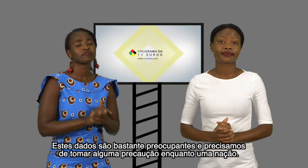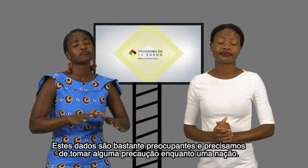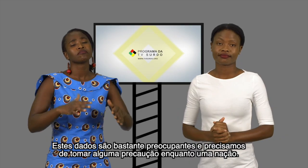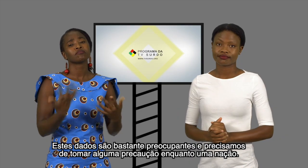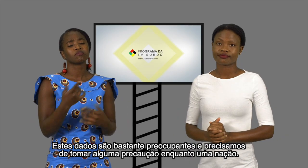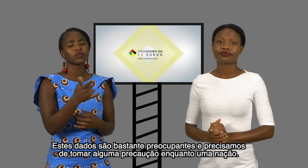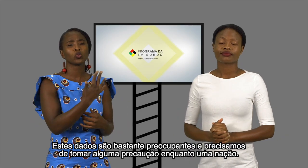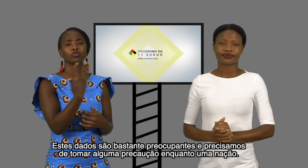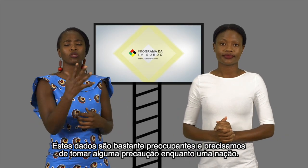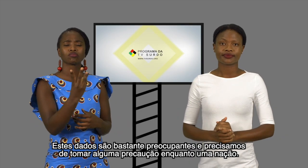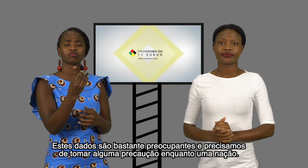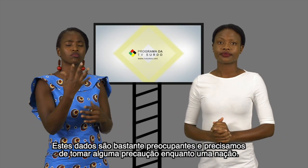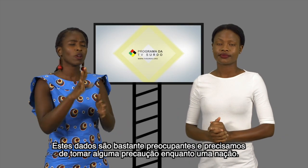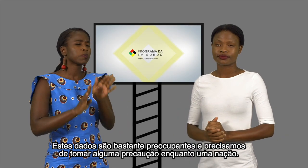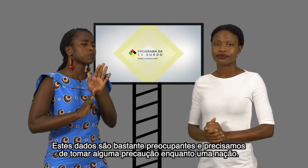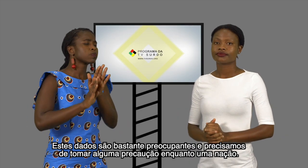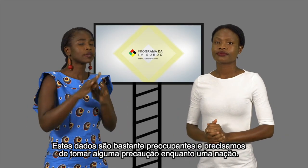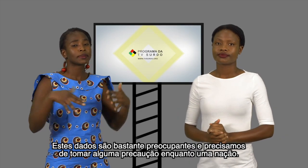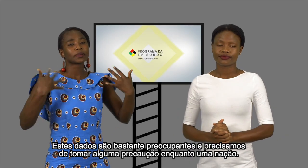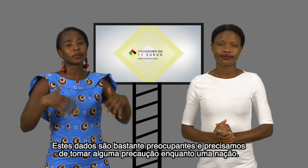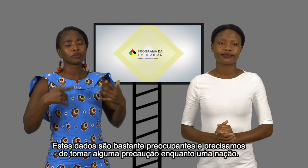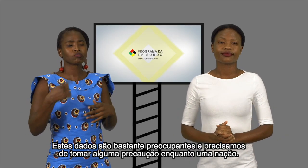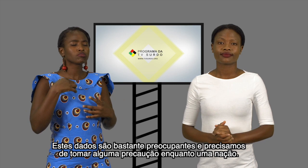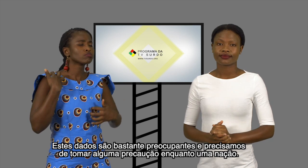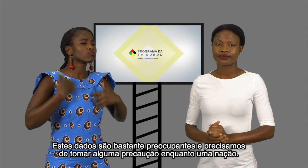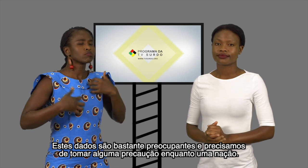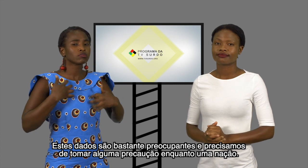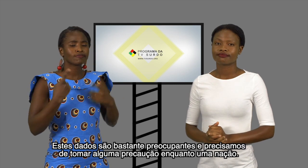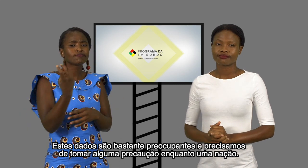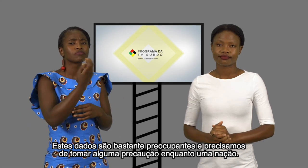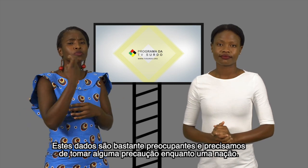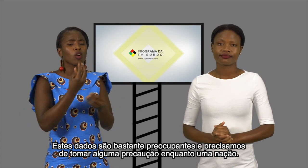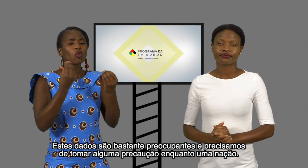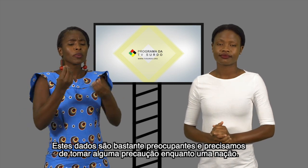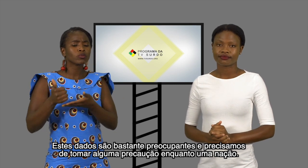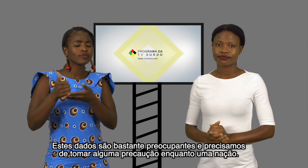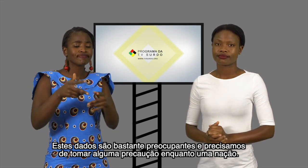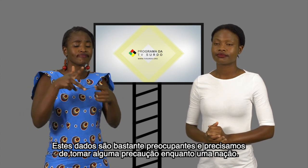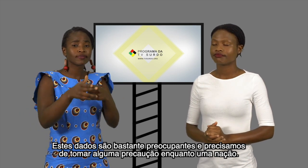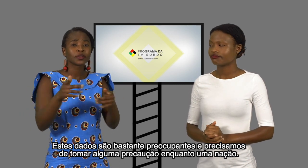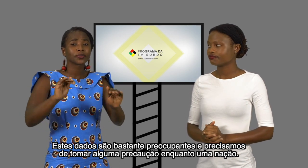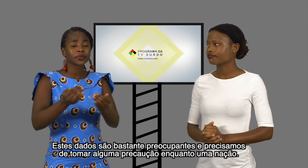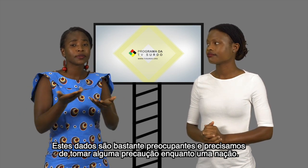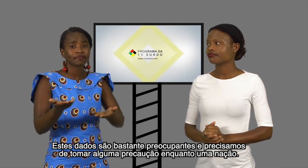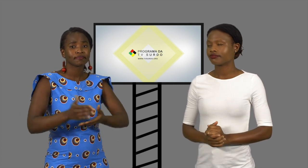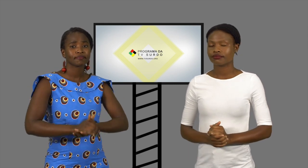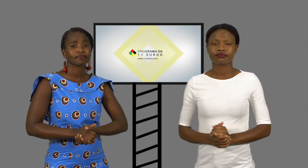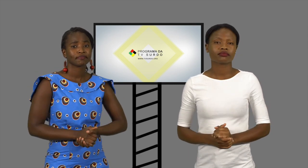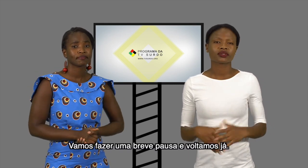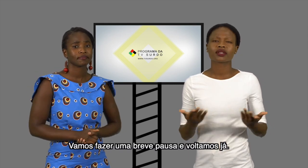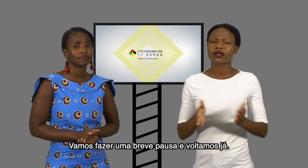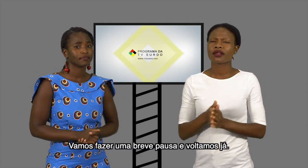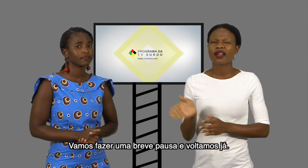Estes dados são bastante preocupantes e precisamos de tomar alguma precaução enquanto uma nação.